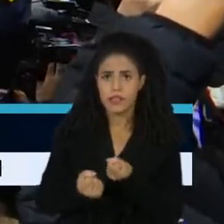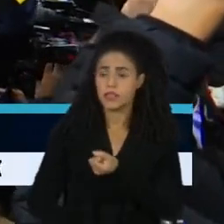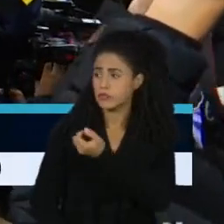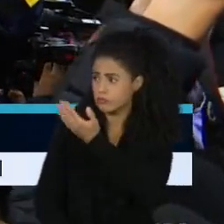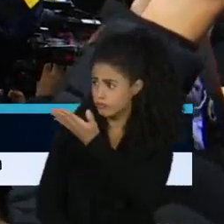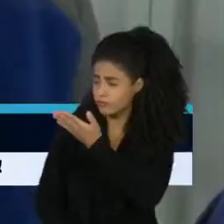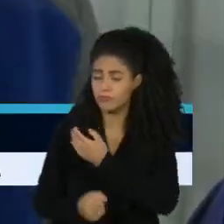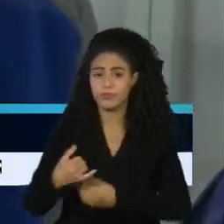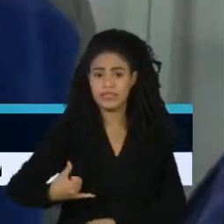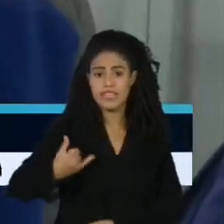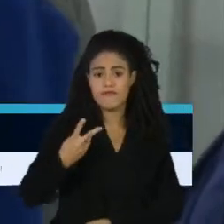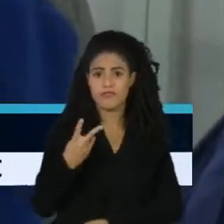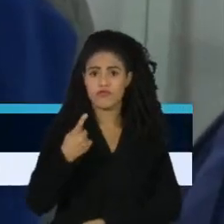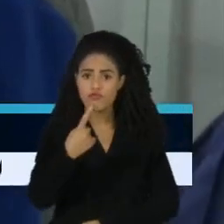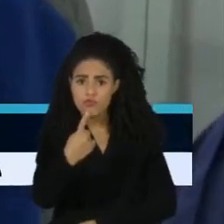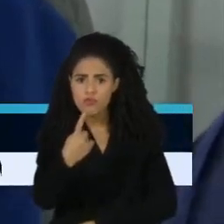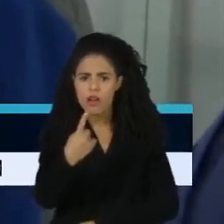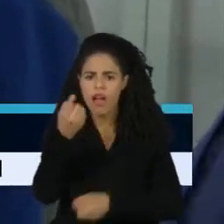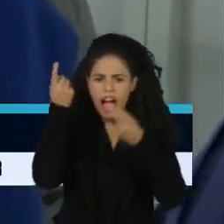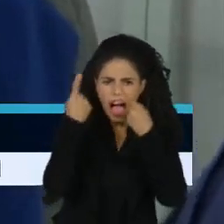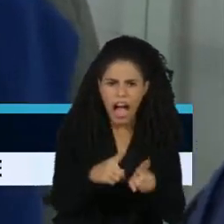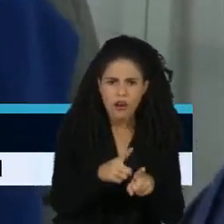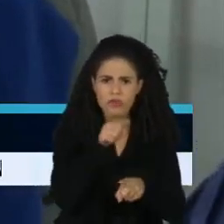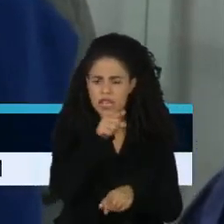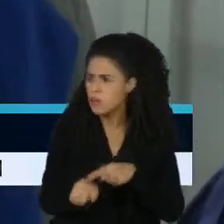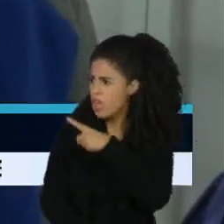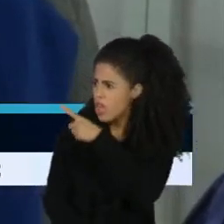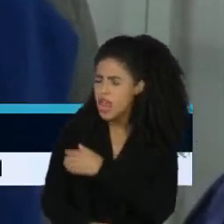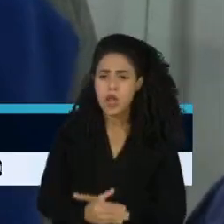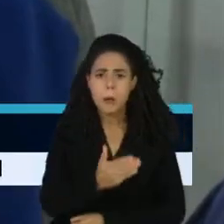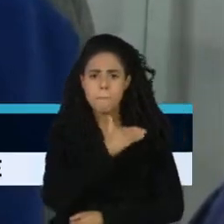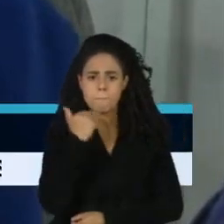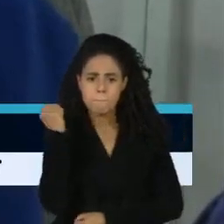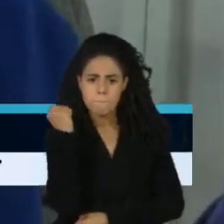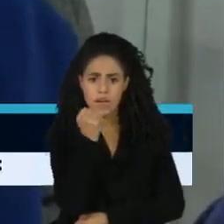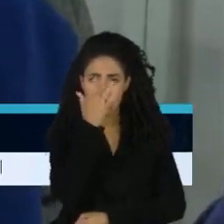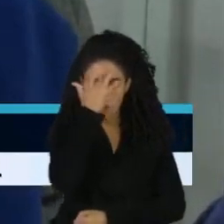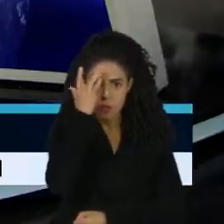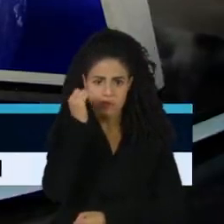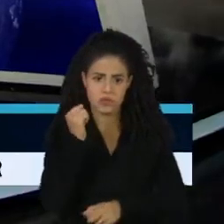shimarin de 21 anos é acusado de matar um civil nos primeiros dias da invasão